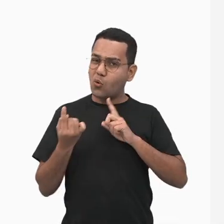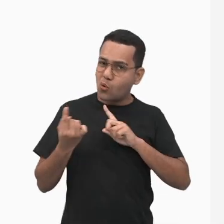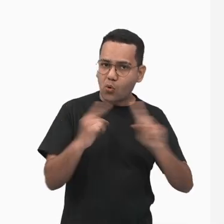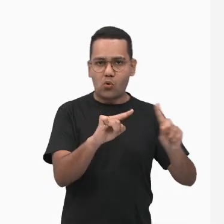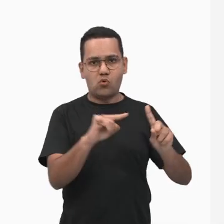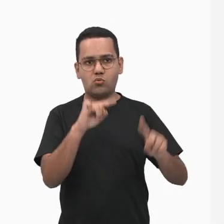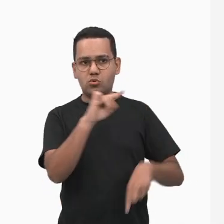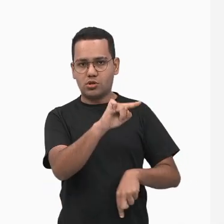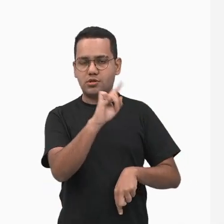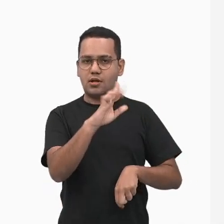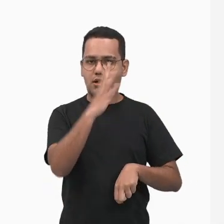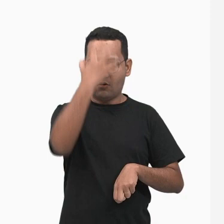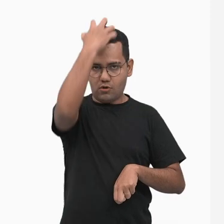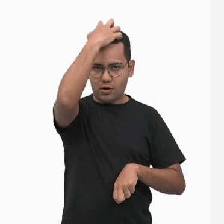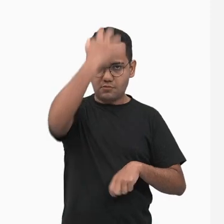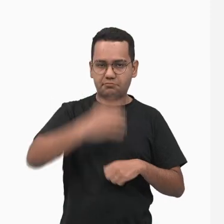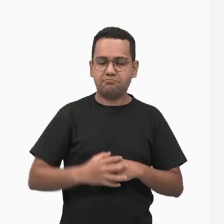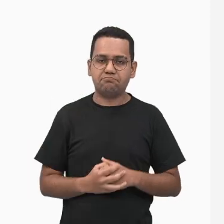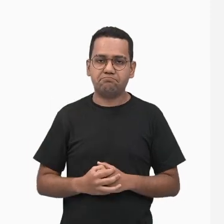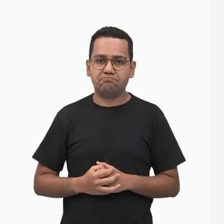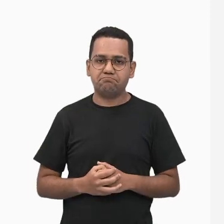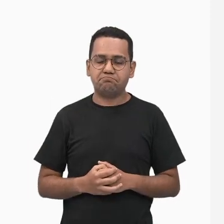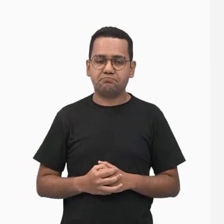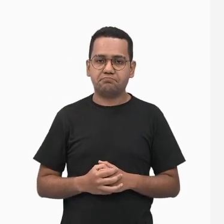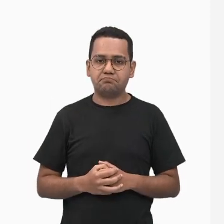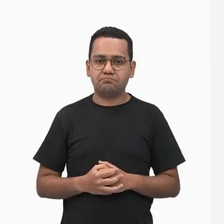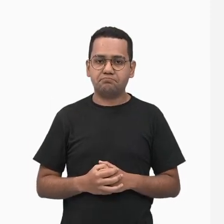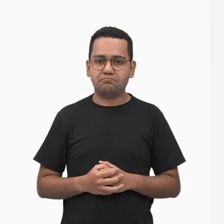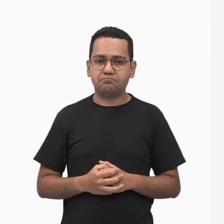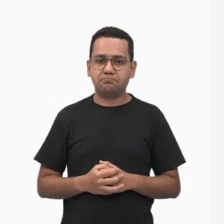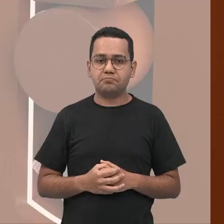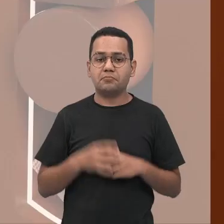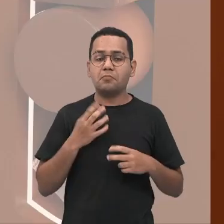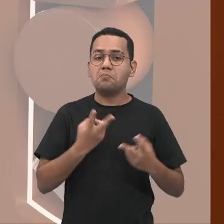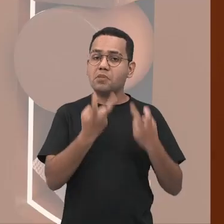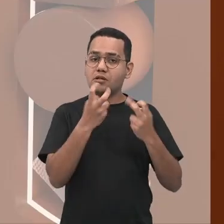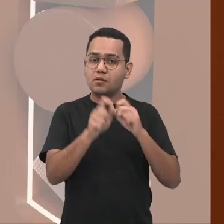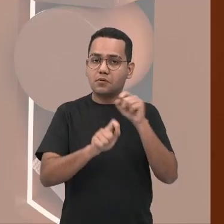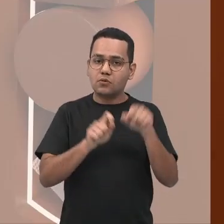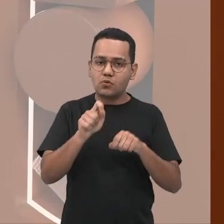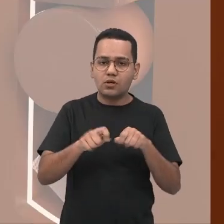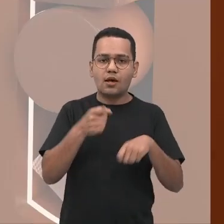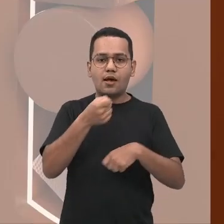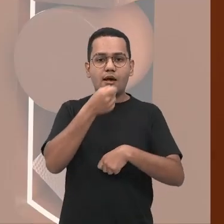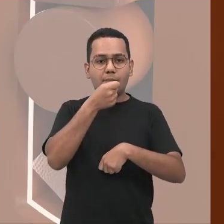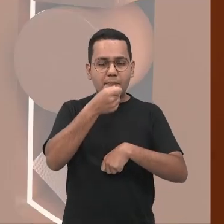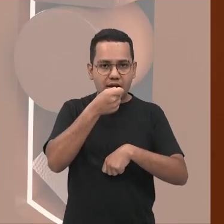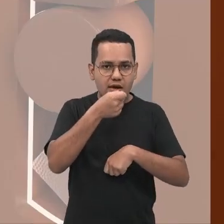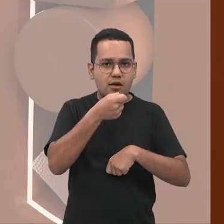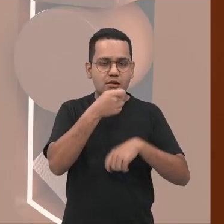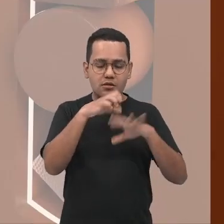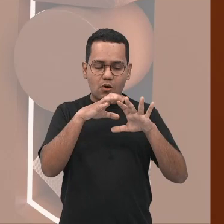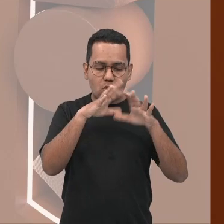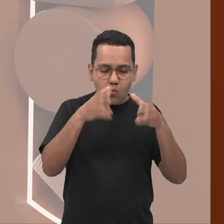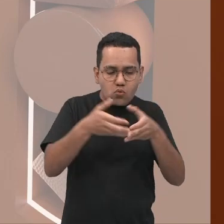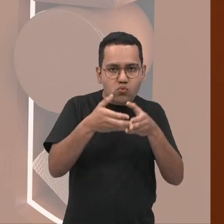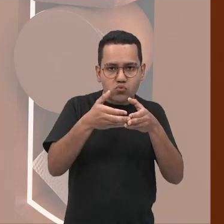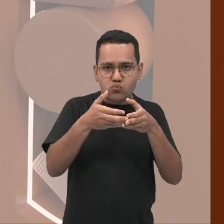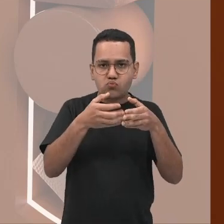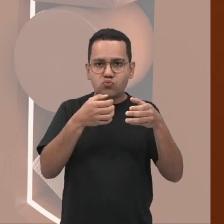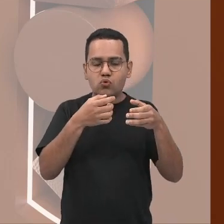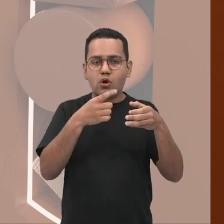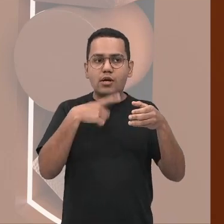imperador. Então, veja como é importante, o processo, a imprensa, nesse processo de dar sustentação para um